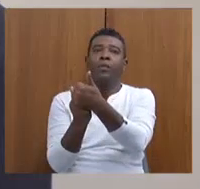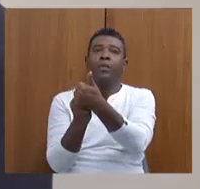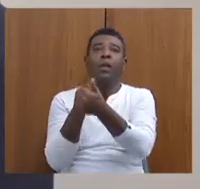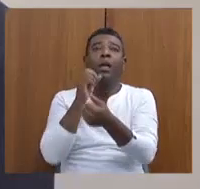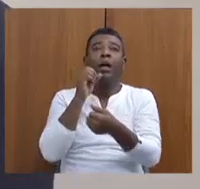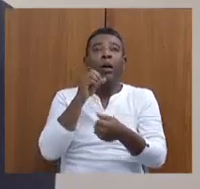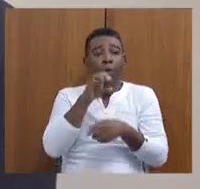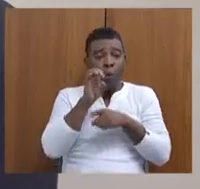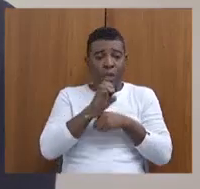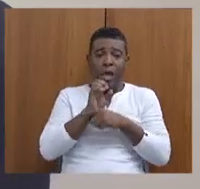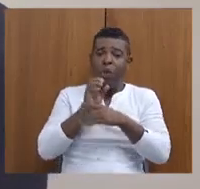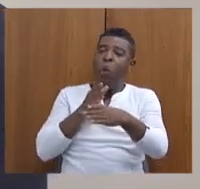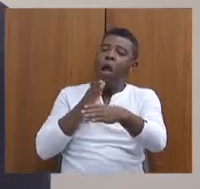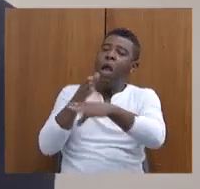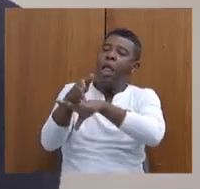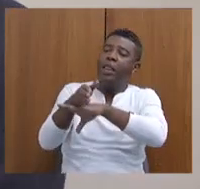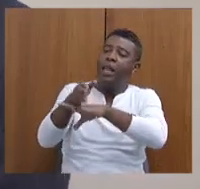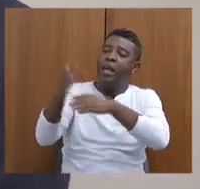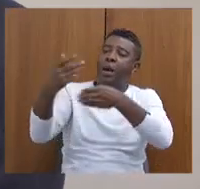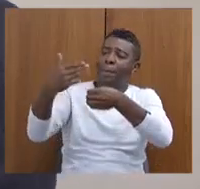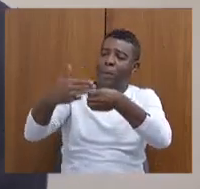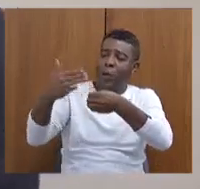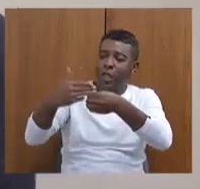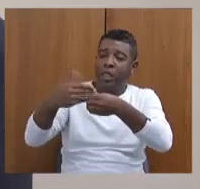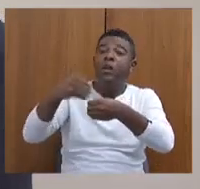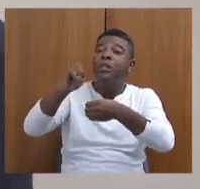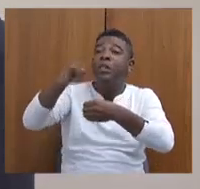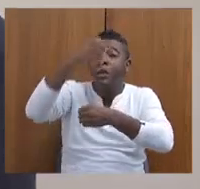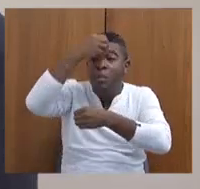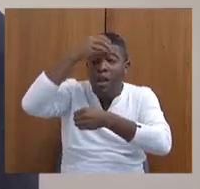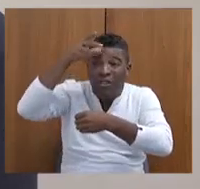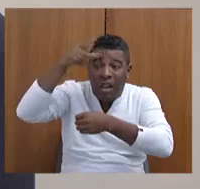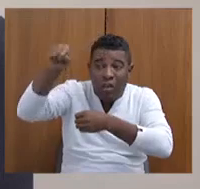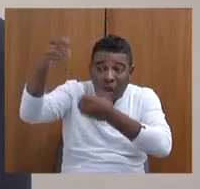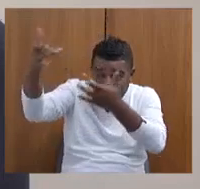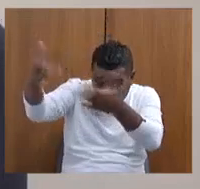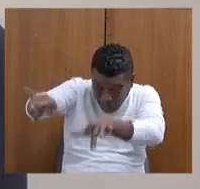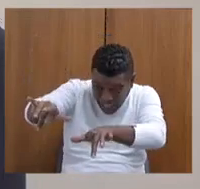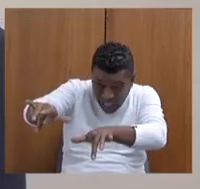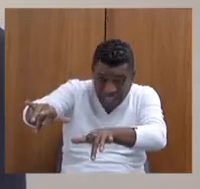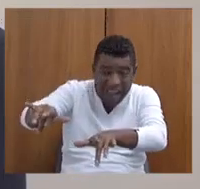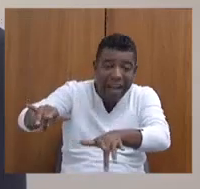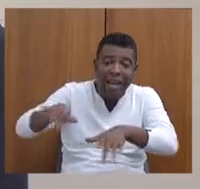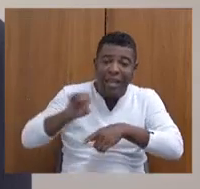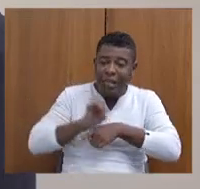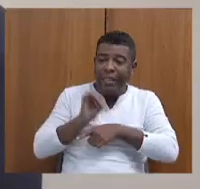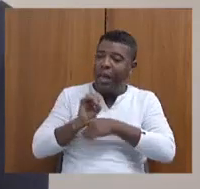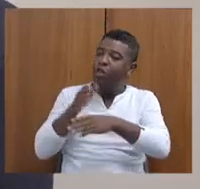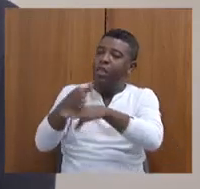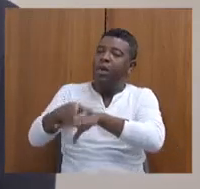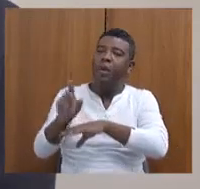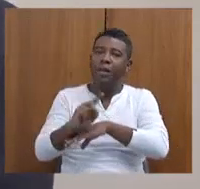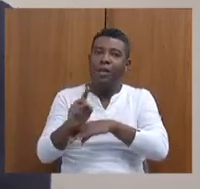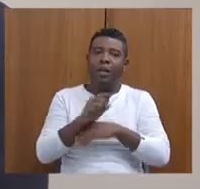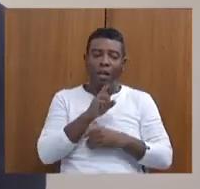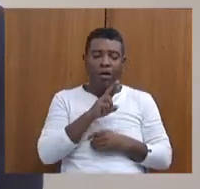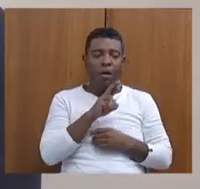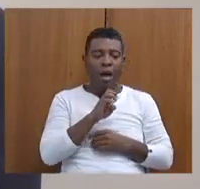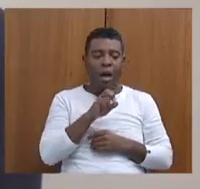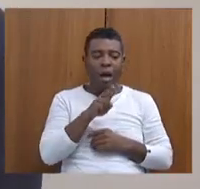não quiser porque é autonomia é a autoridade para reúne é do prefeito então